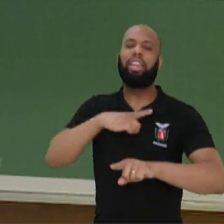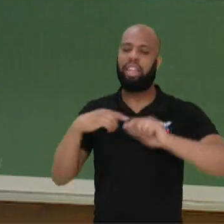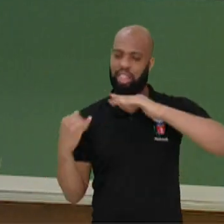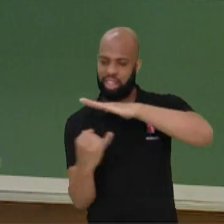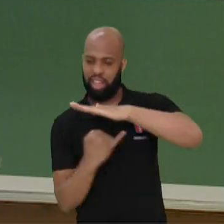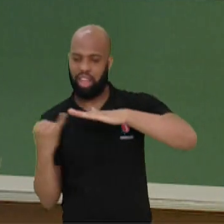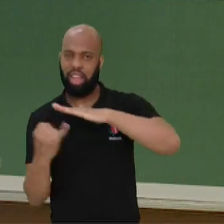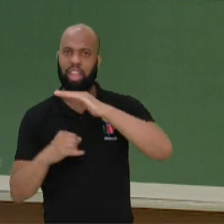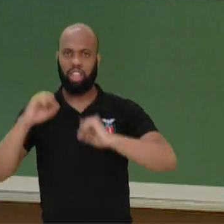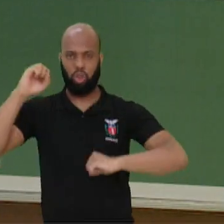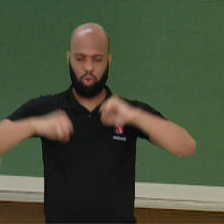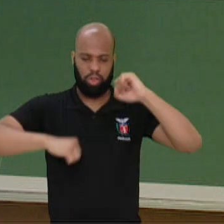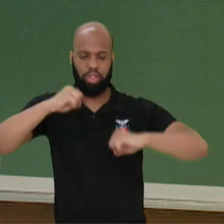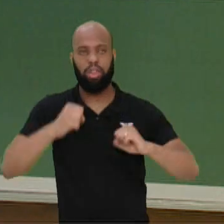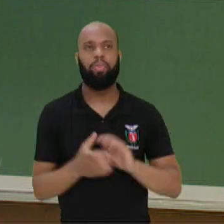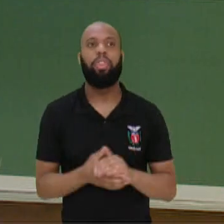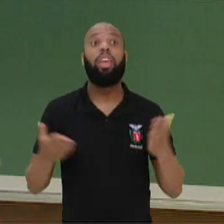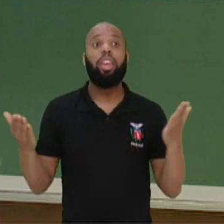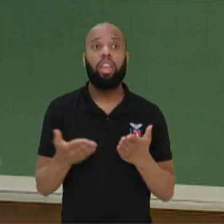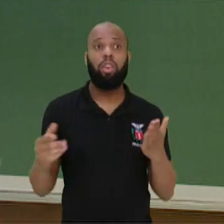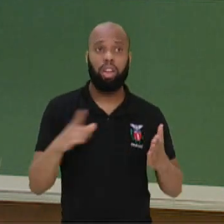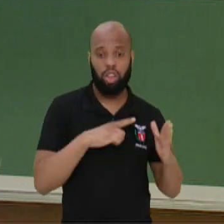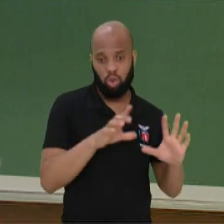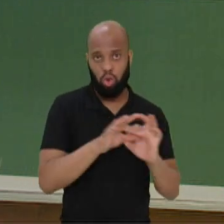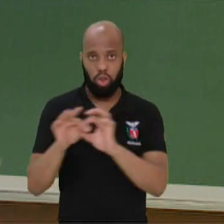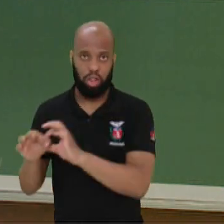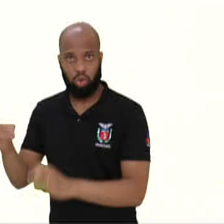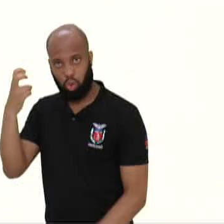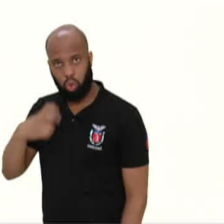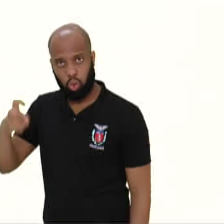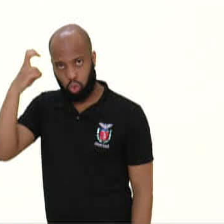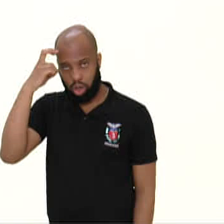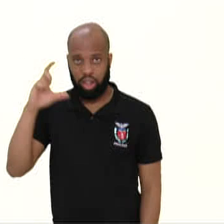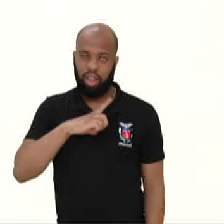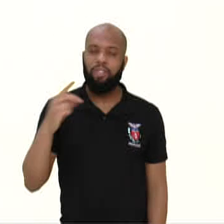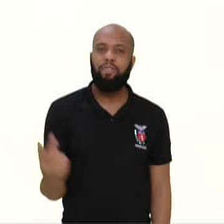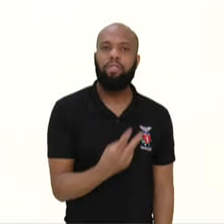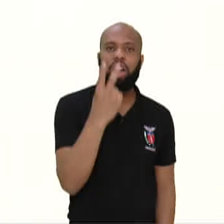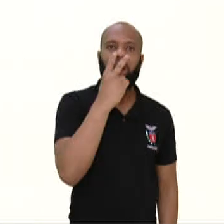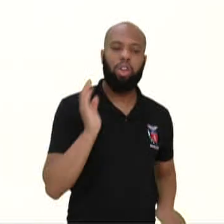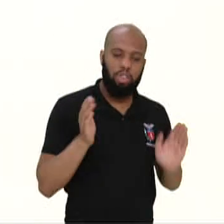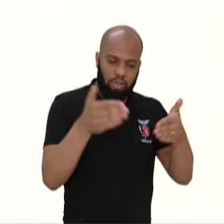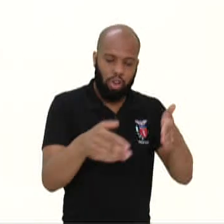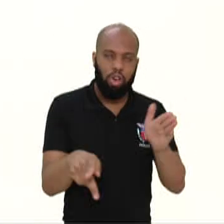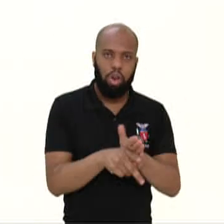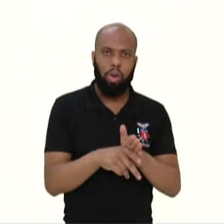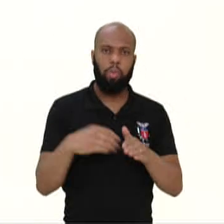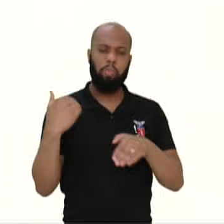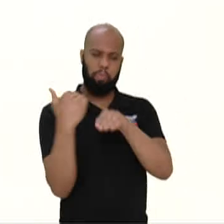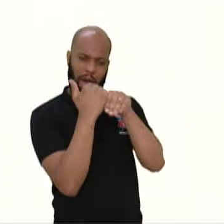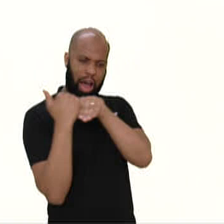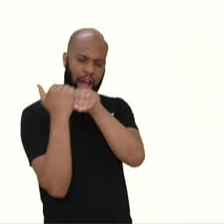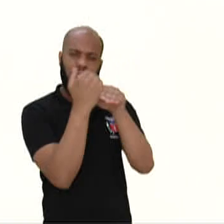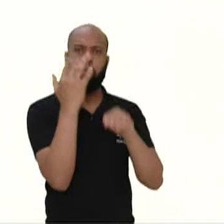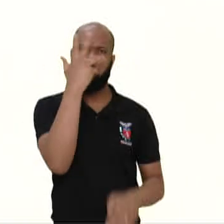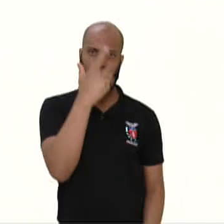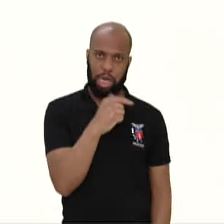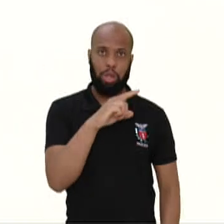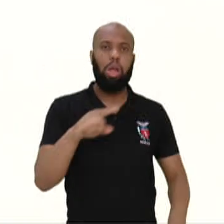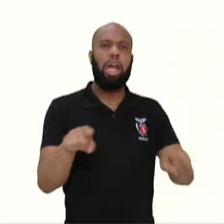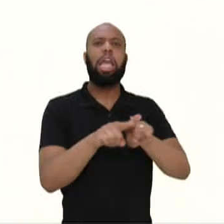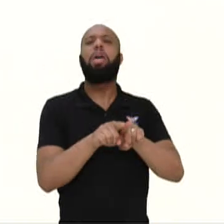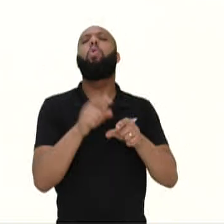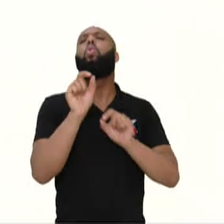indústria. Atualmente, no contexto cultural, os valores centrais estão relacionados aos padrões de beleza associados a músculos